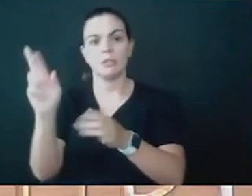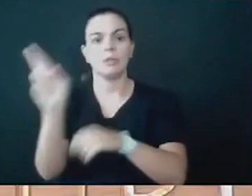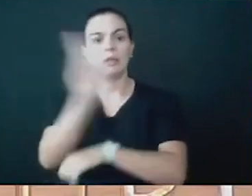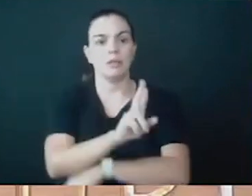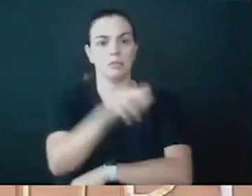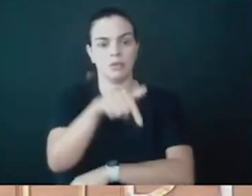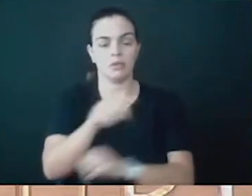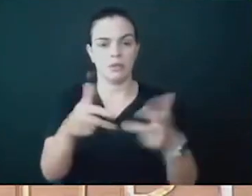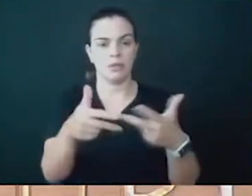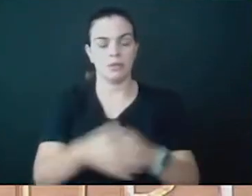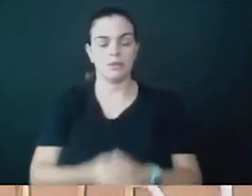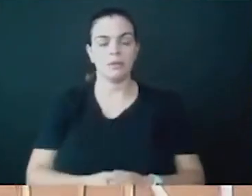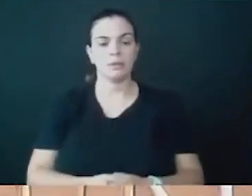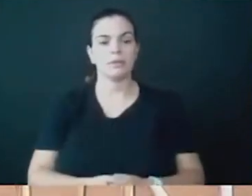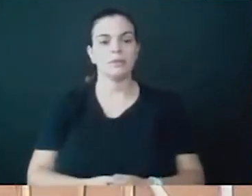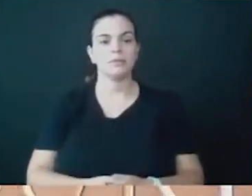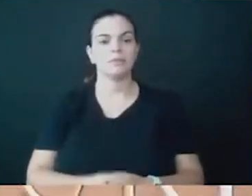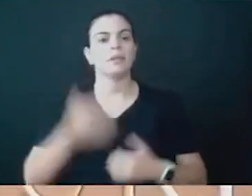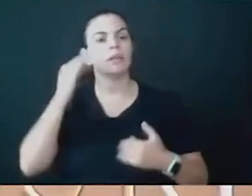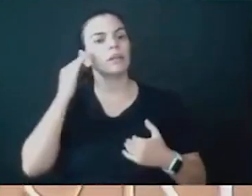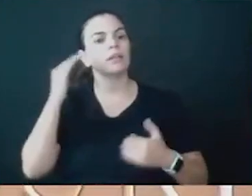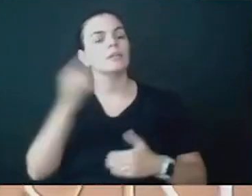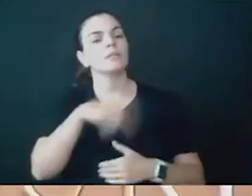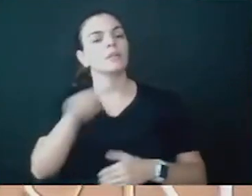encerrando a audiência pública, agradecendo a participação de todos,